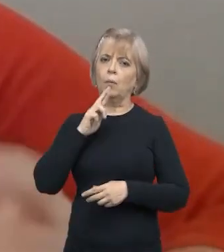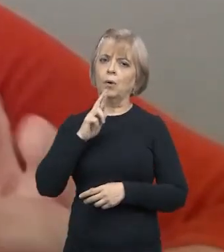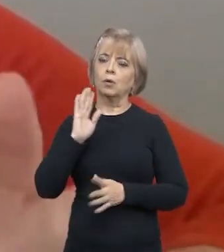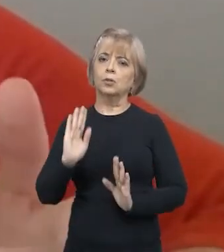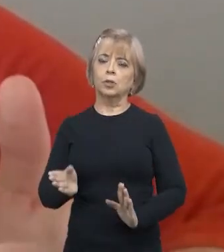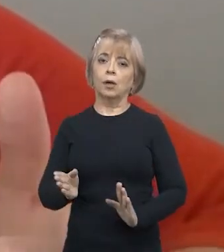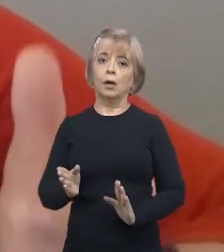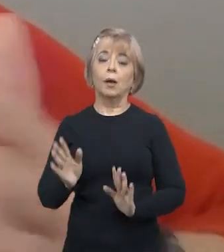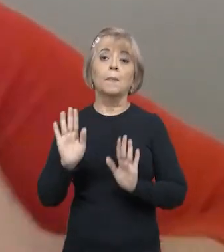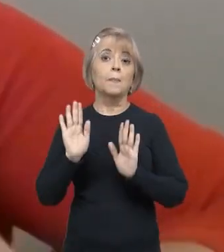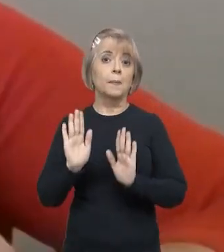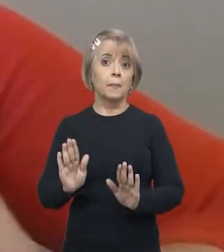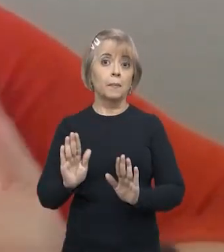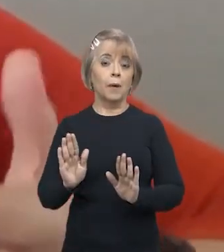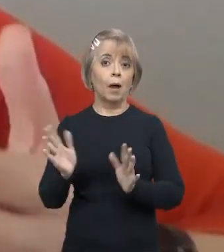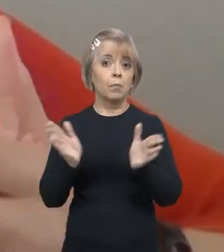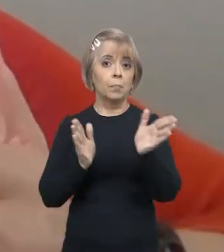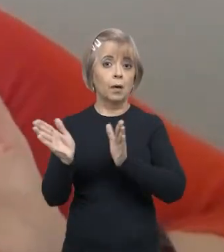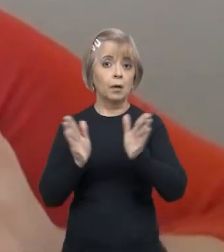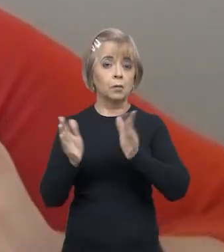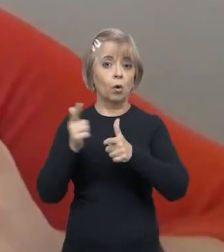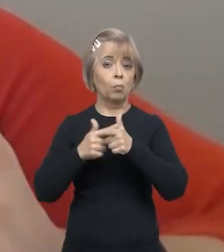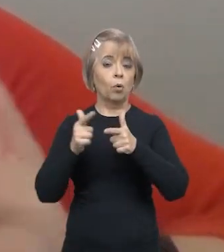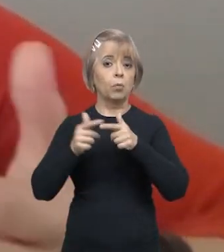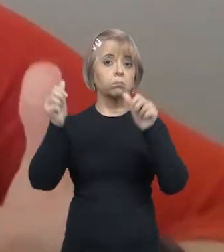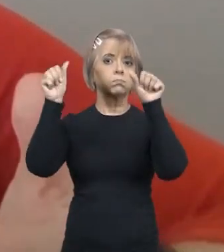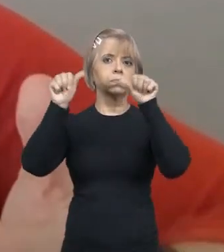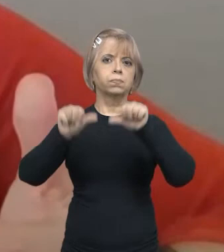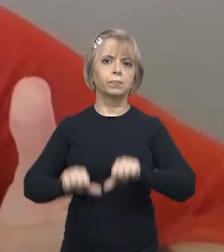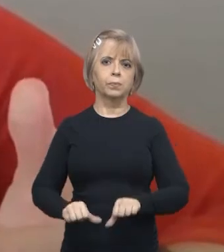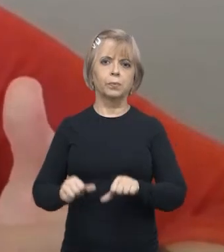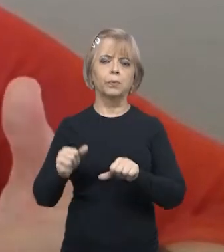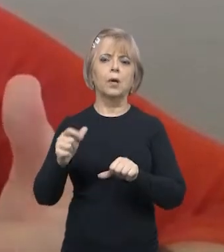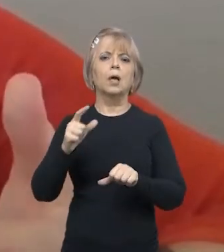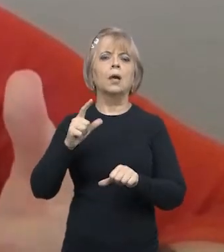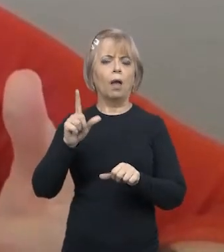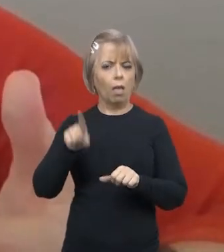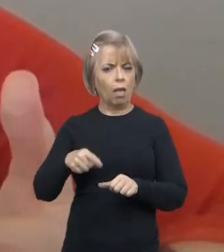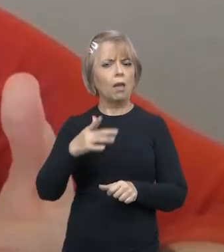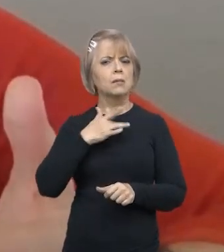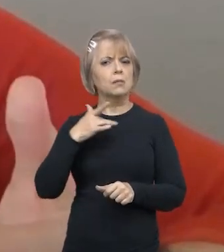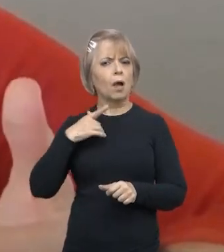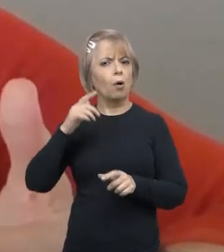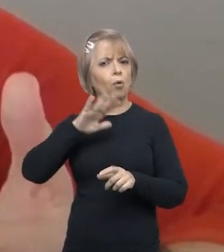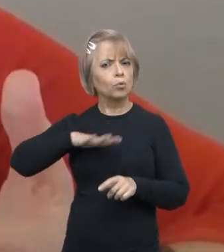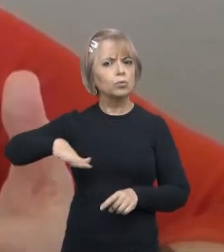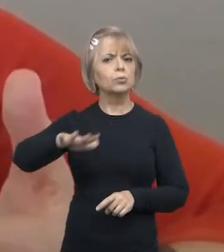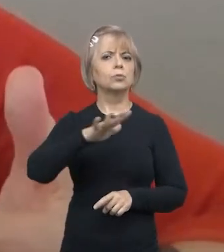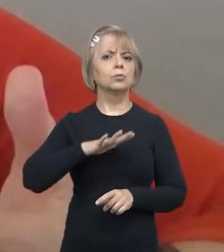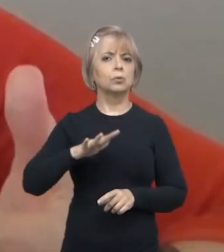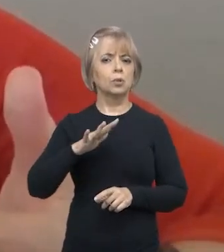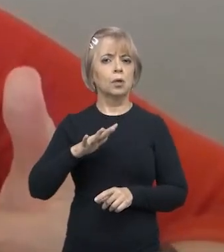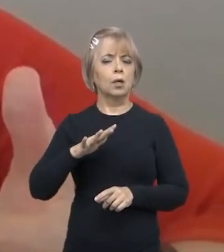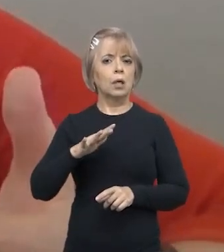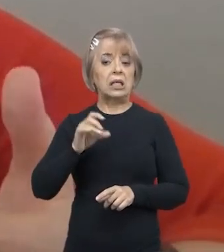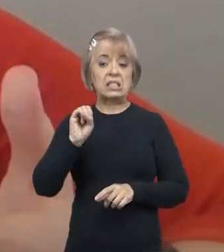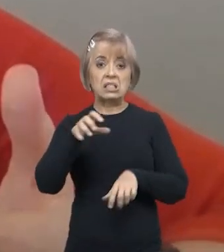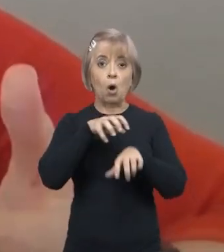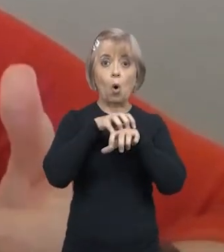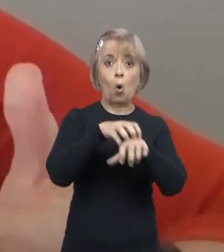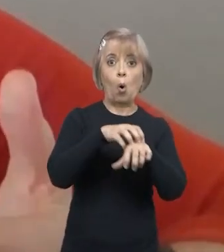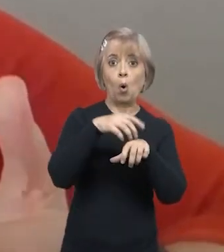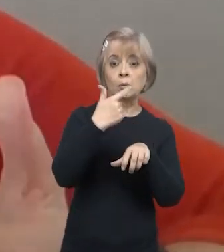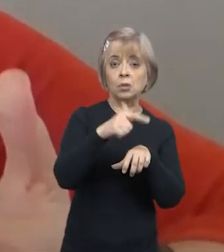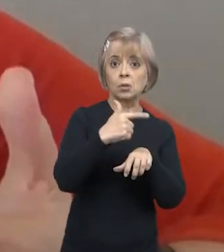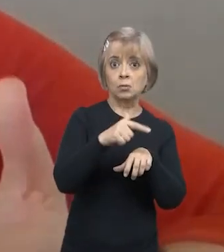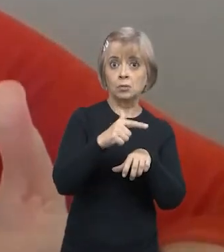isso. Mas, durante a pandemia, esse problema se agravou e é um problema também de saúde pública, porque quando não há ônibus